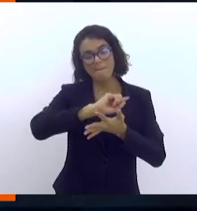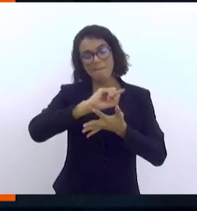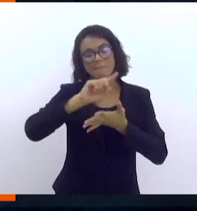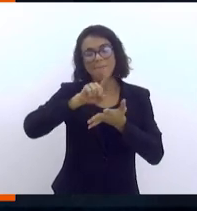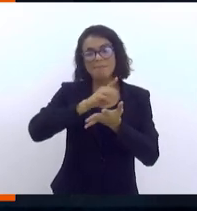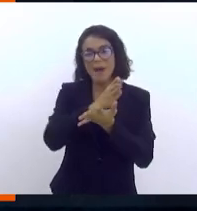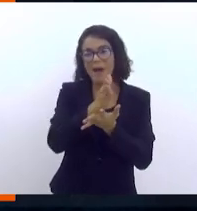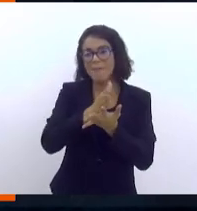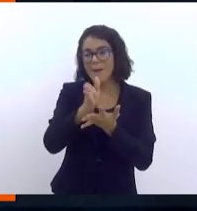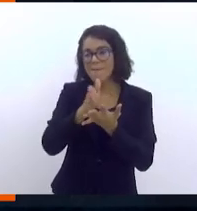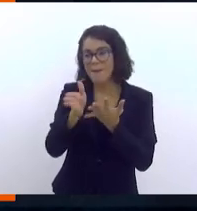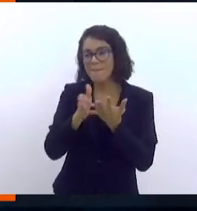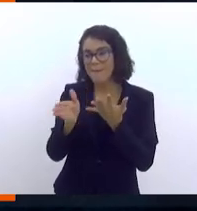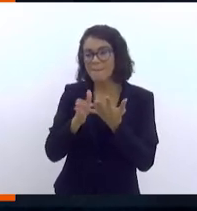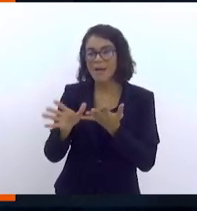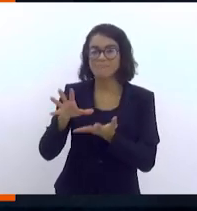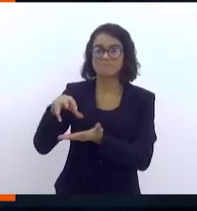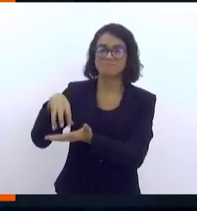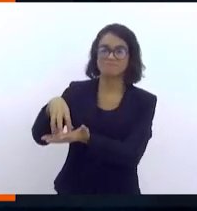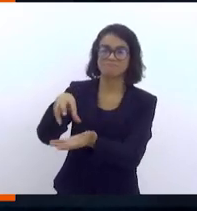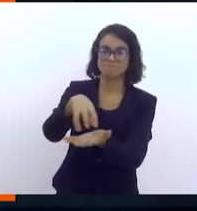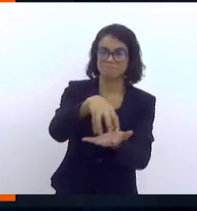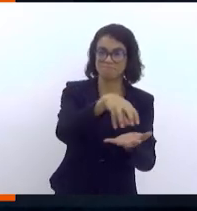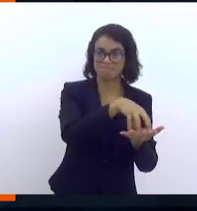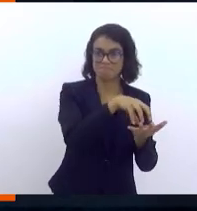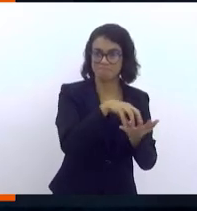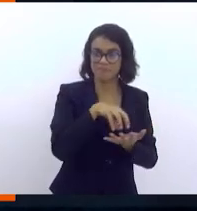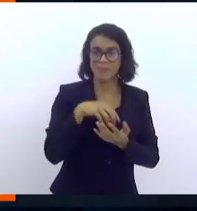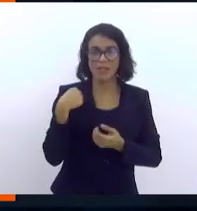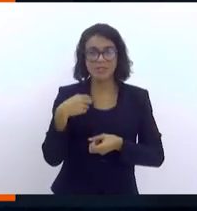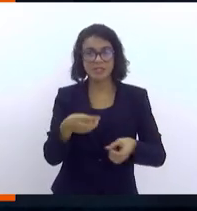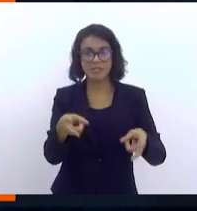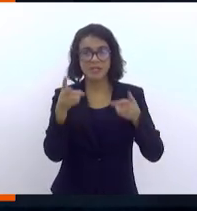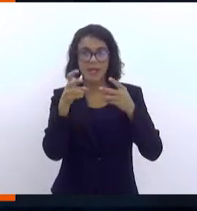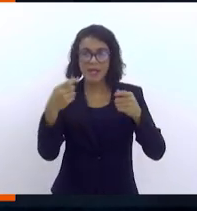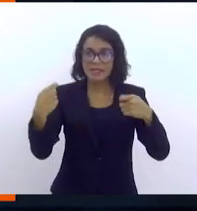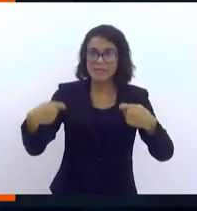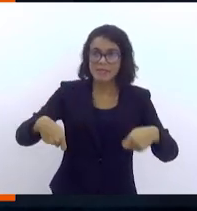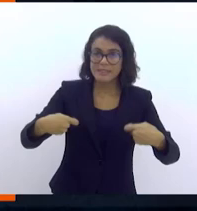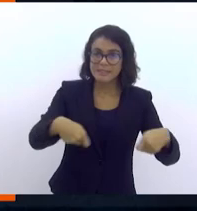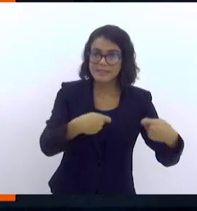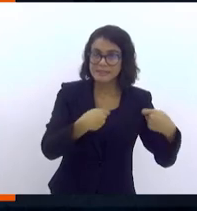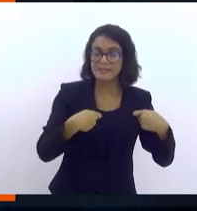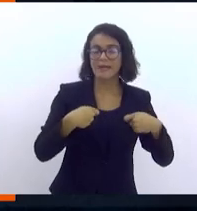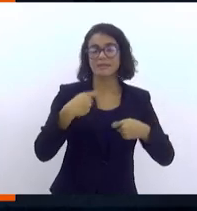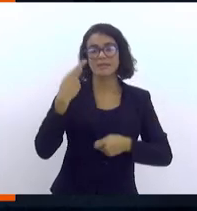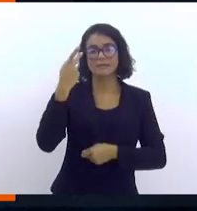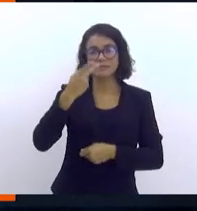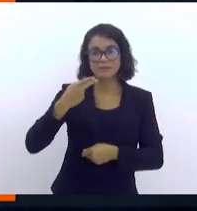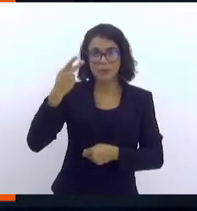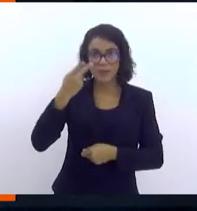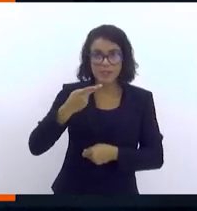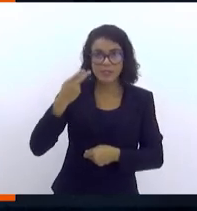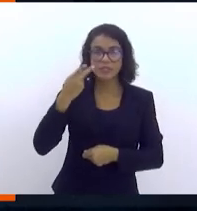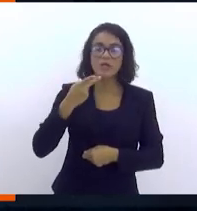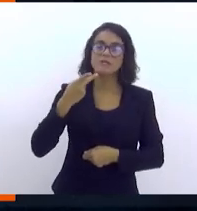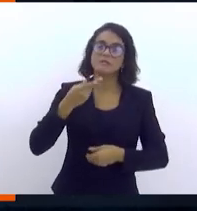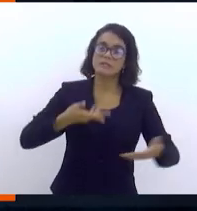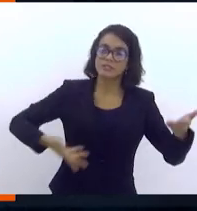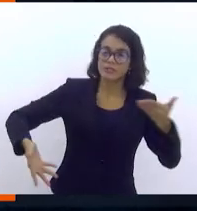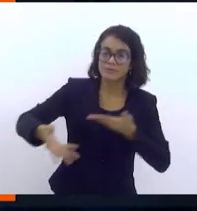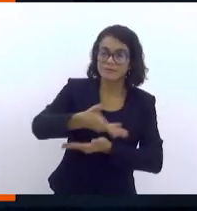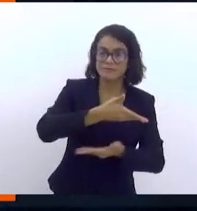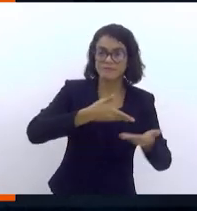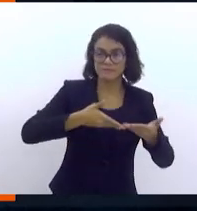então o que a gente percebe é a necessidade de que essas políticas elas sejam Integradas